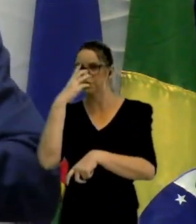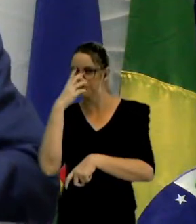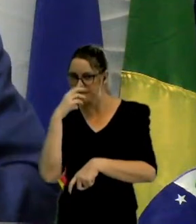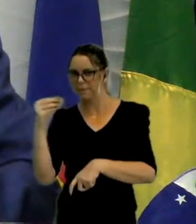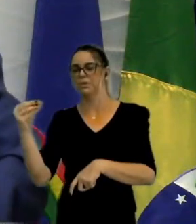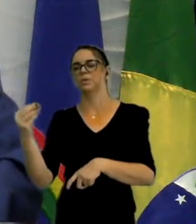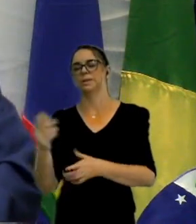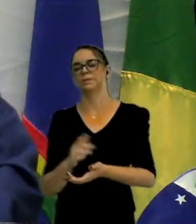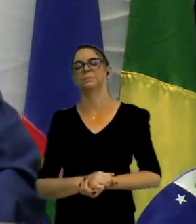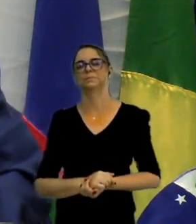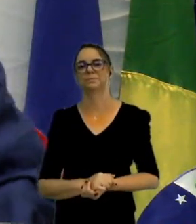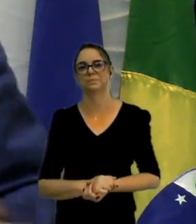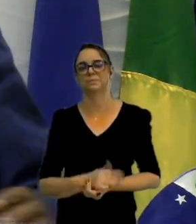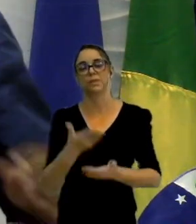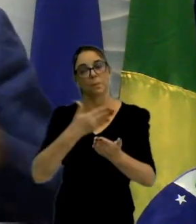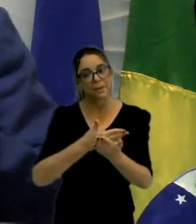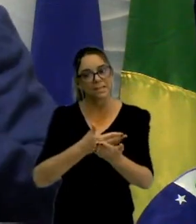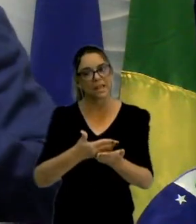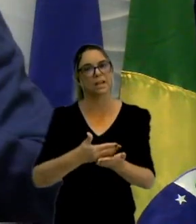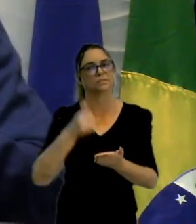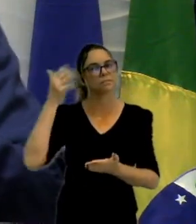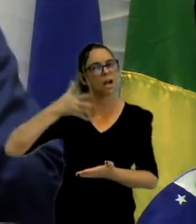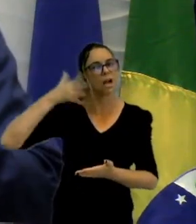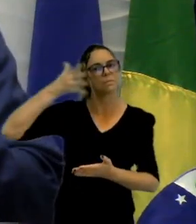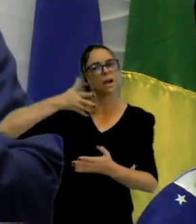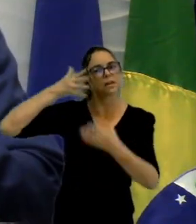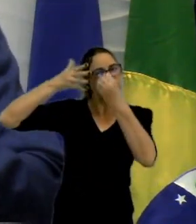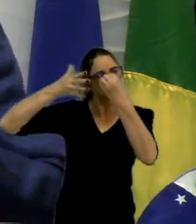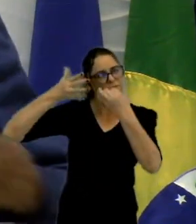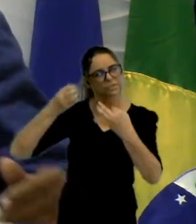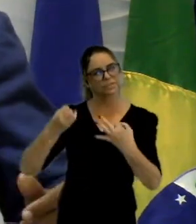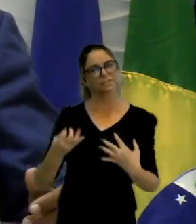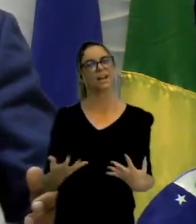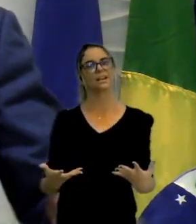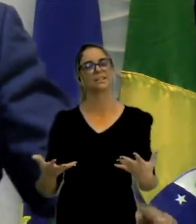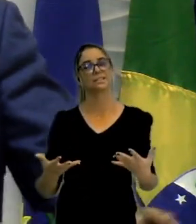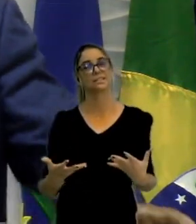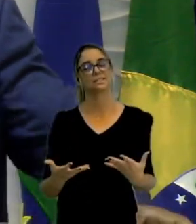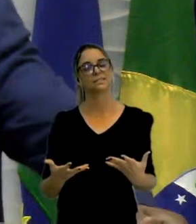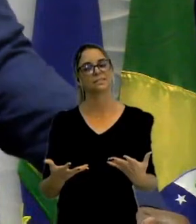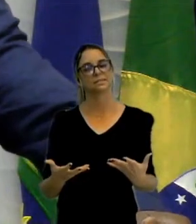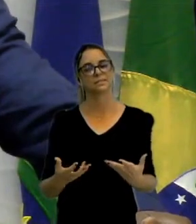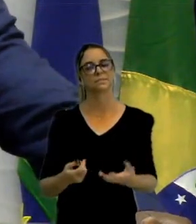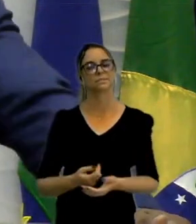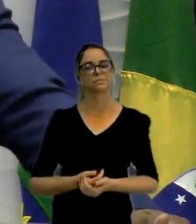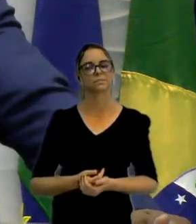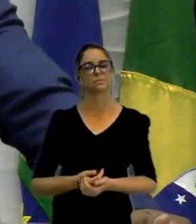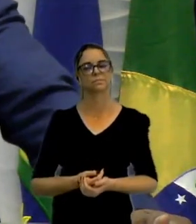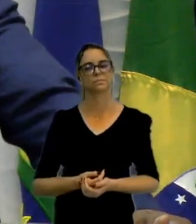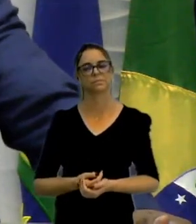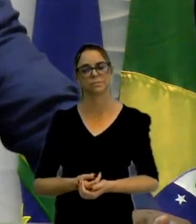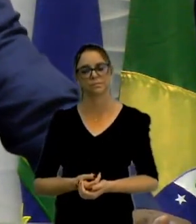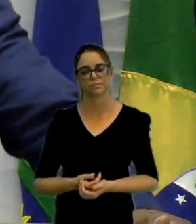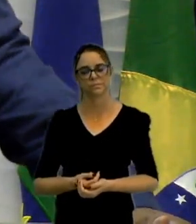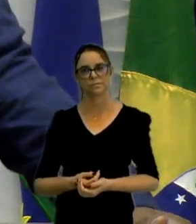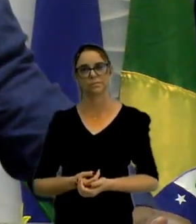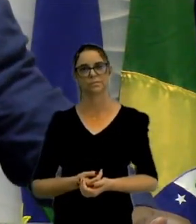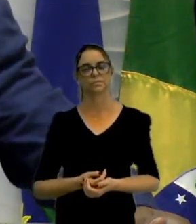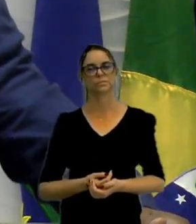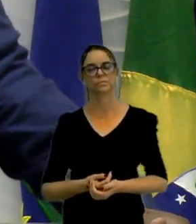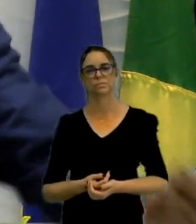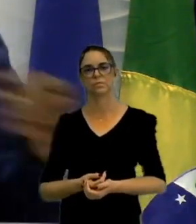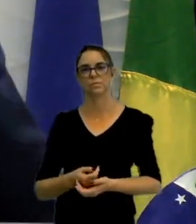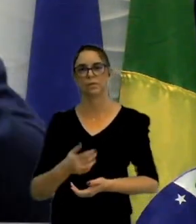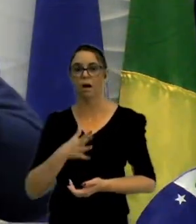E quero começar meu discurso no dia de hoje falando do